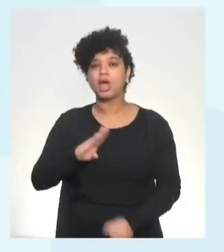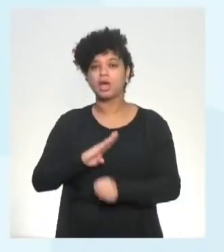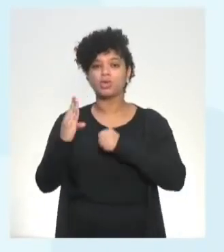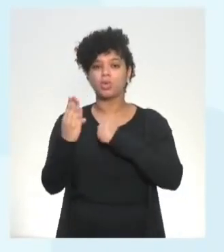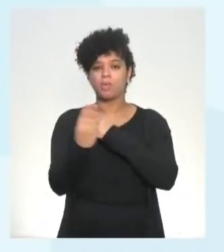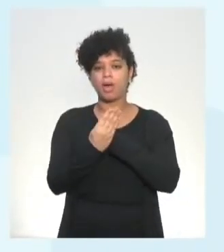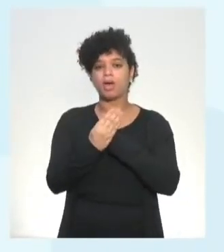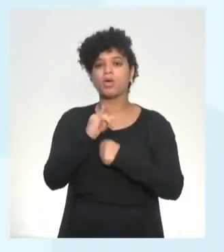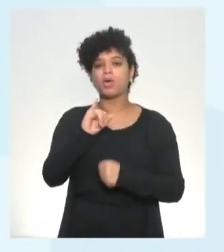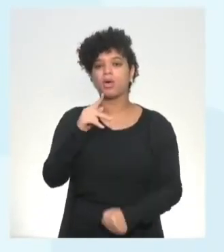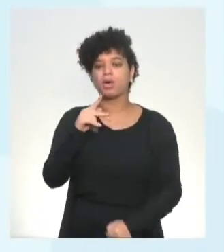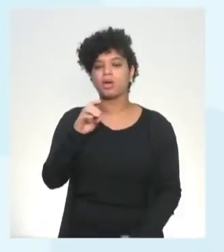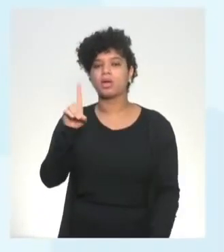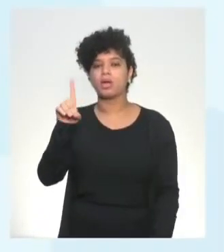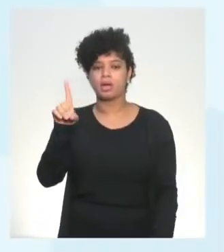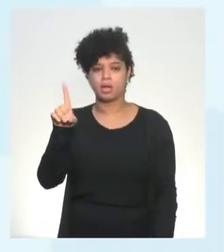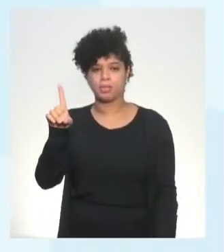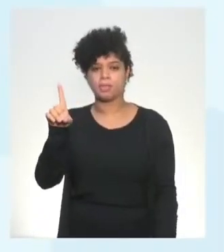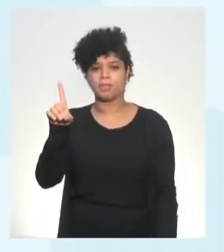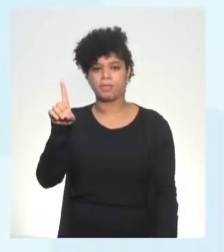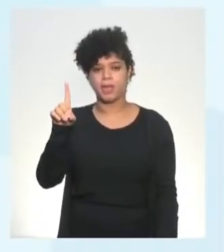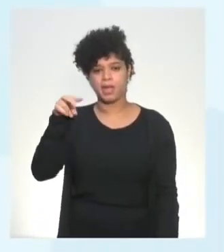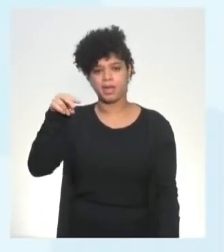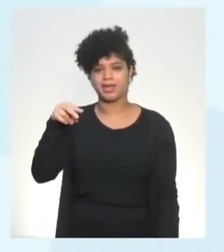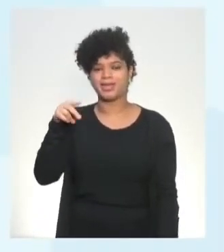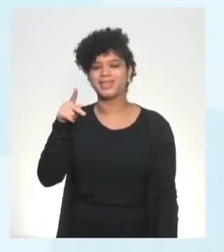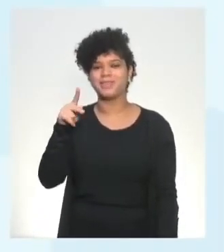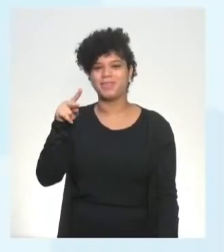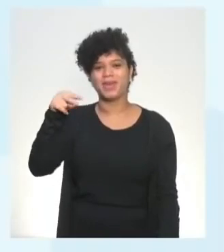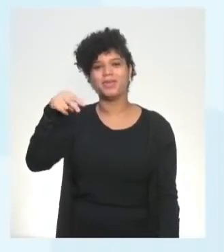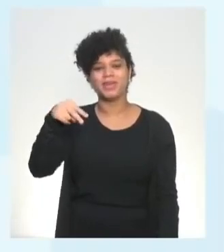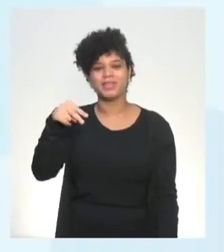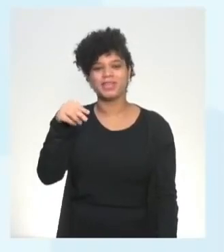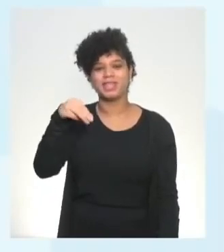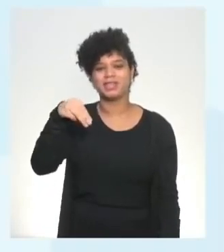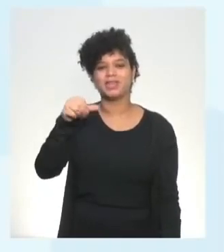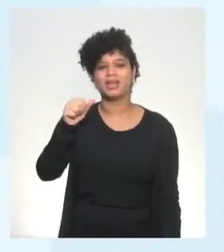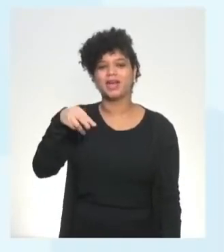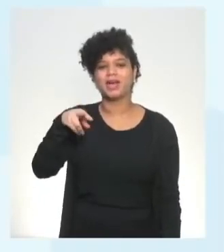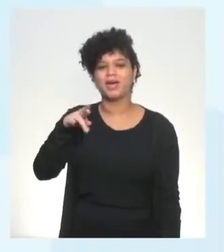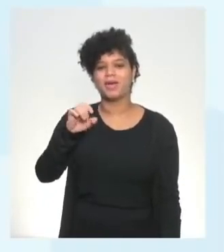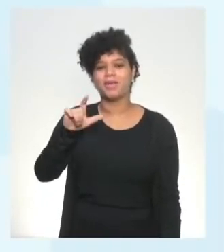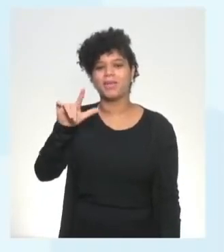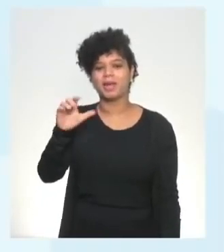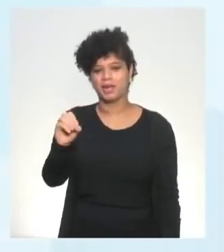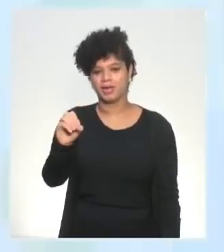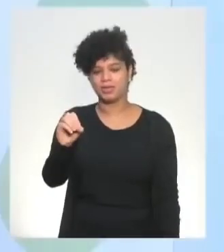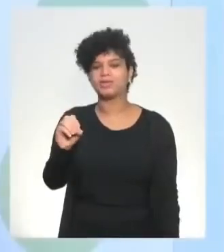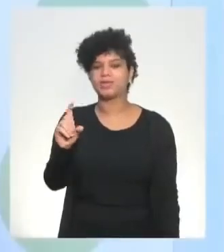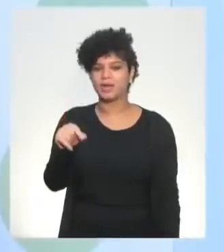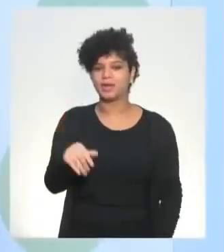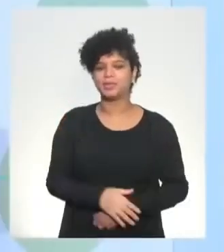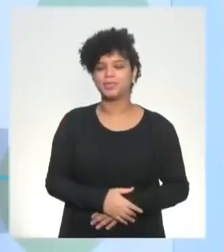IP Amarelo. Essa carta com teor um pouco mais sério, né? E aí você percebe que é uma